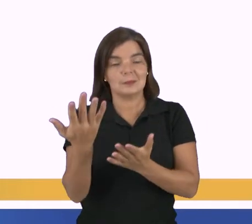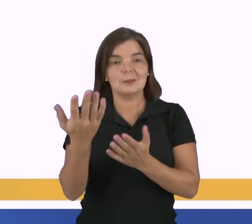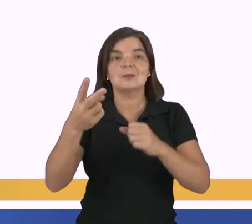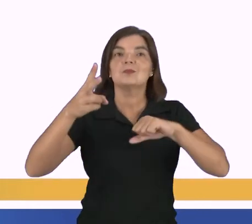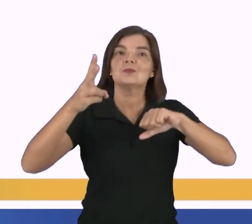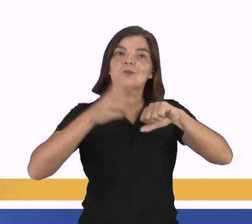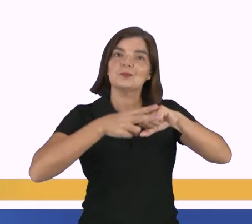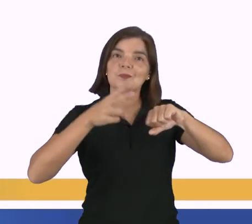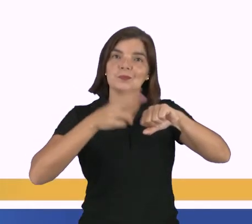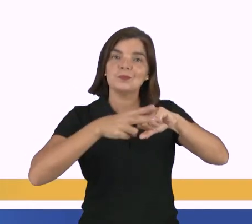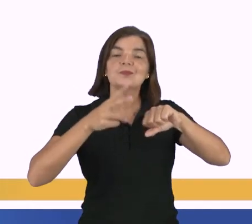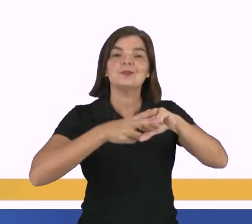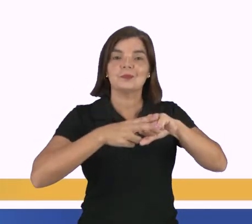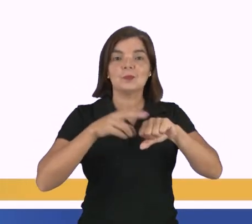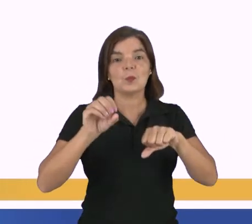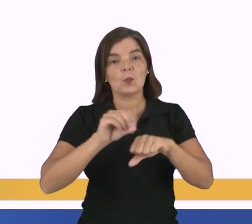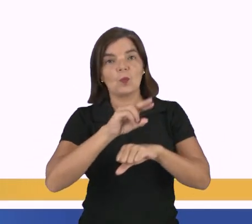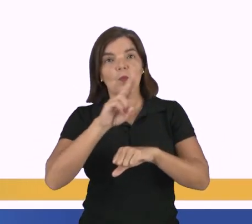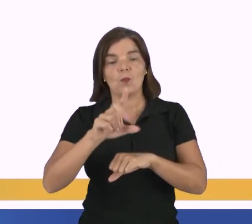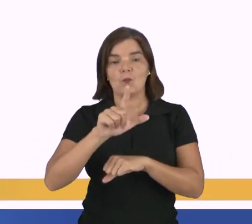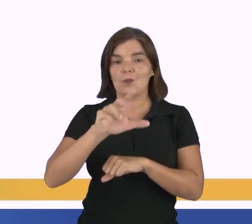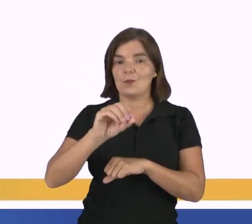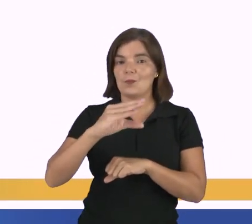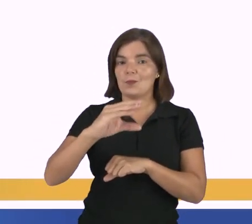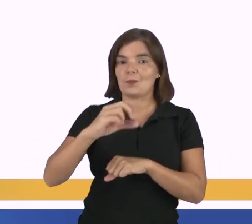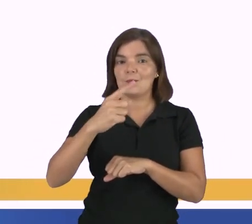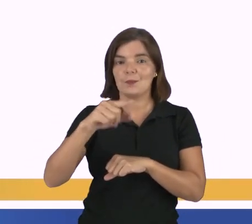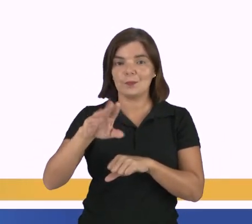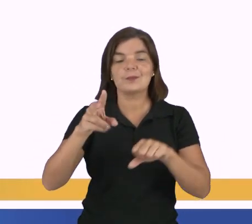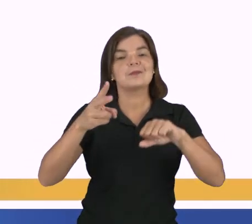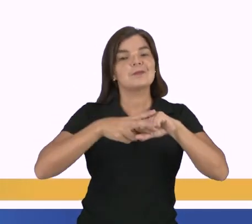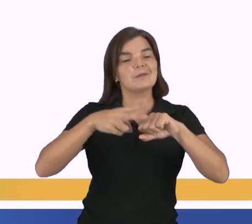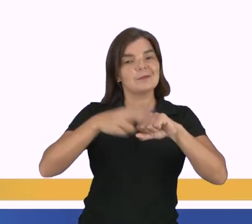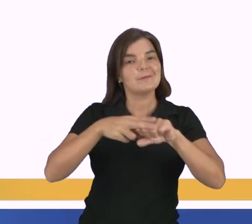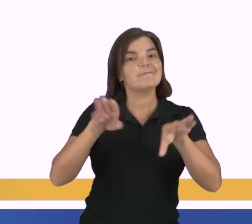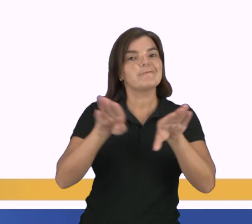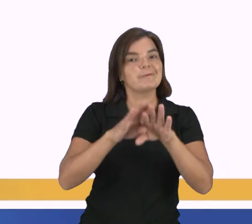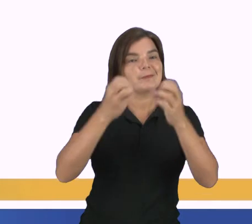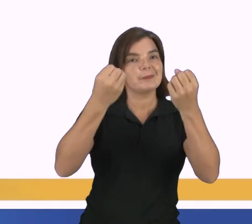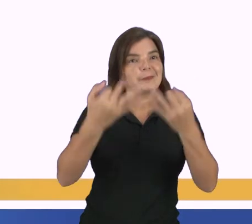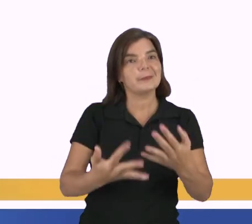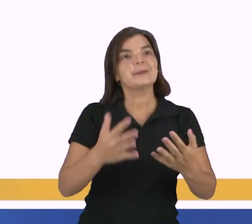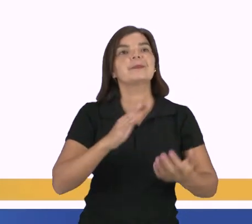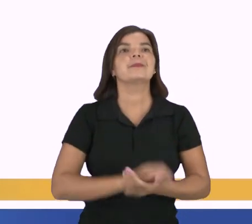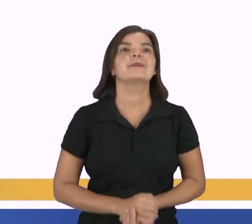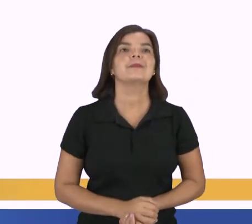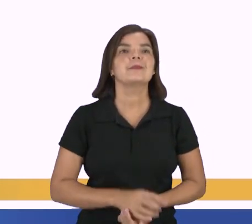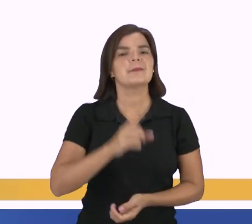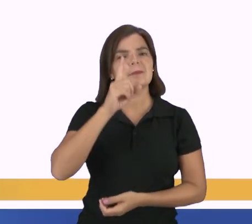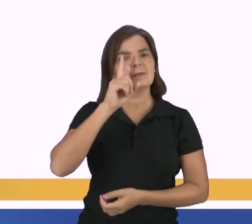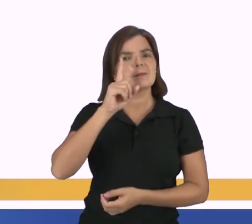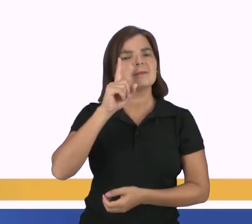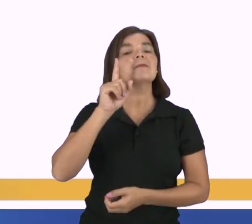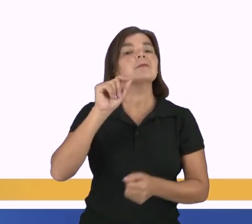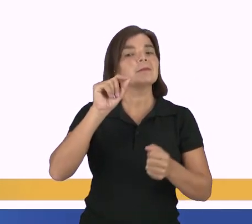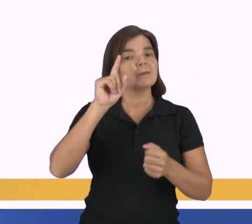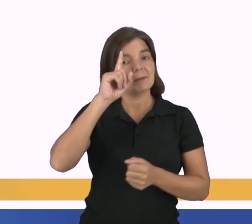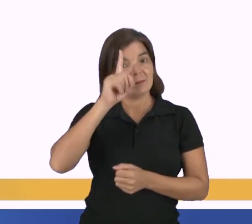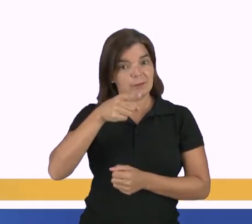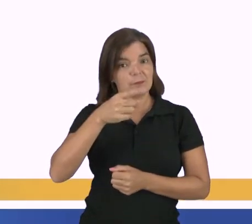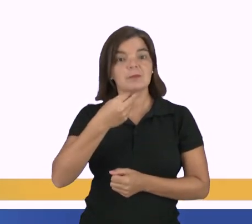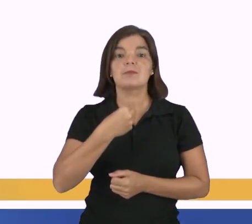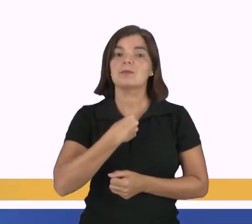é sujeita ao número de verbos ou de locuções verbais, como eu já havia dito. Tá certo? Faça como eu